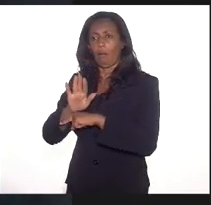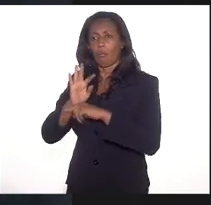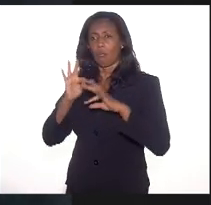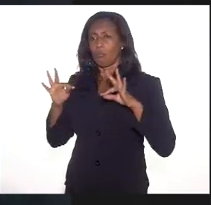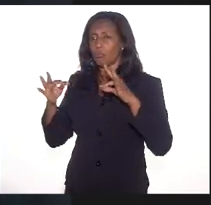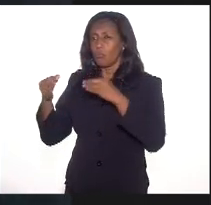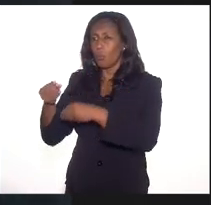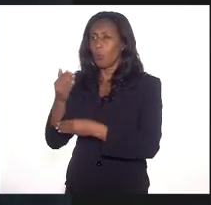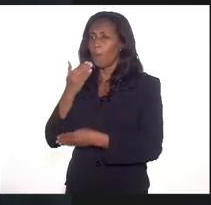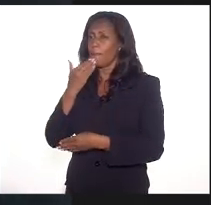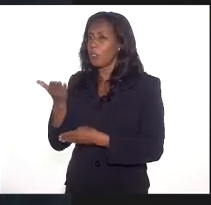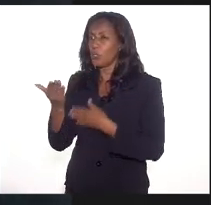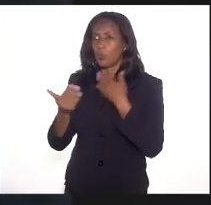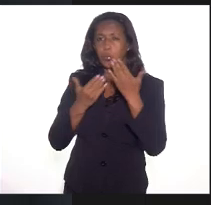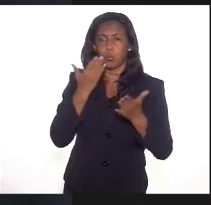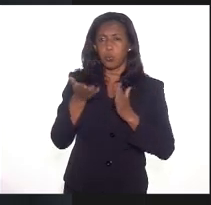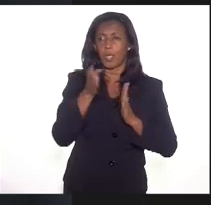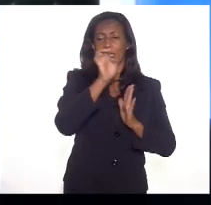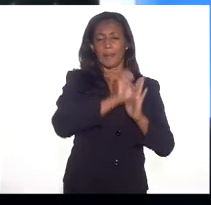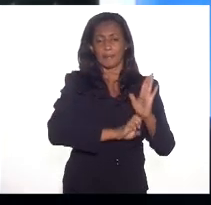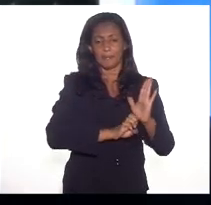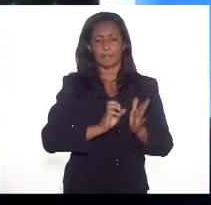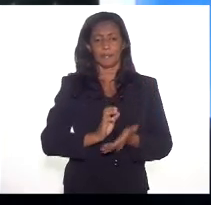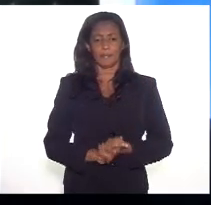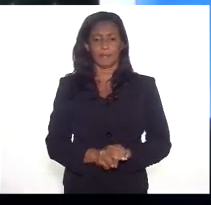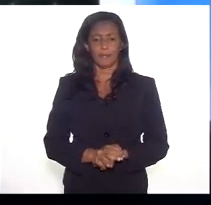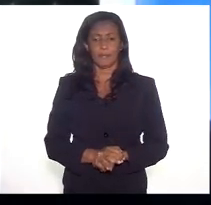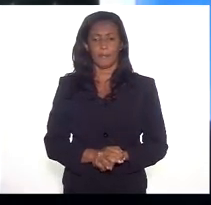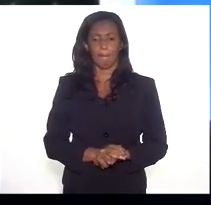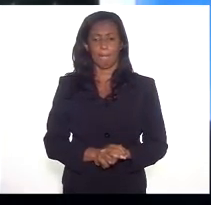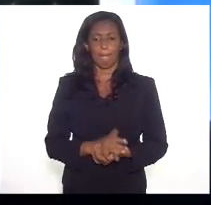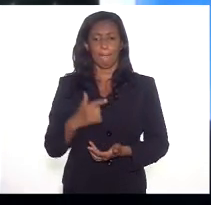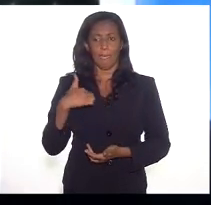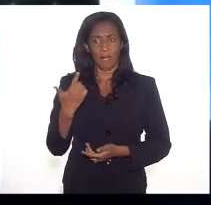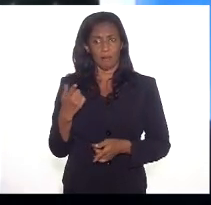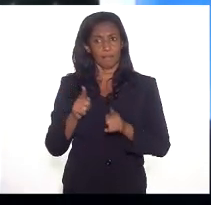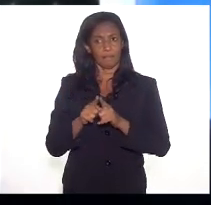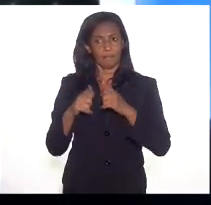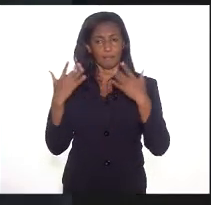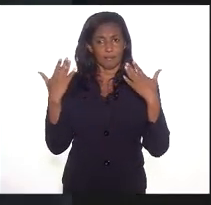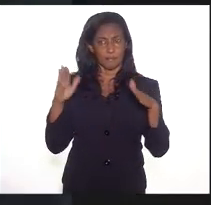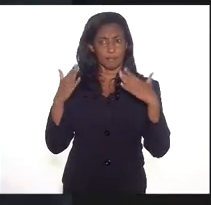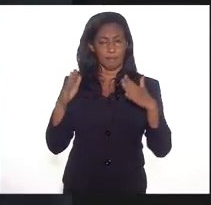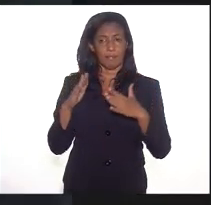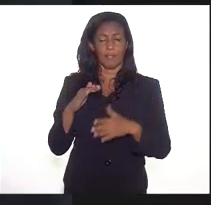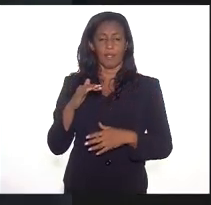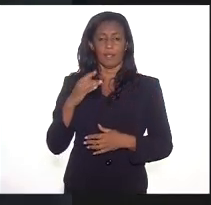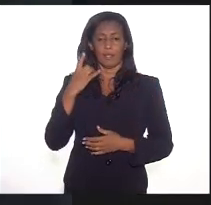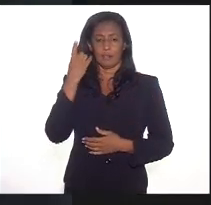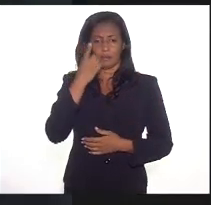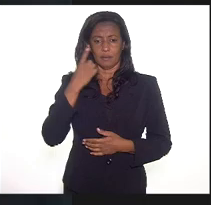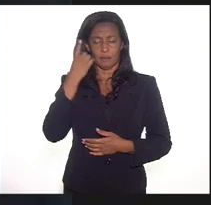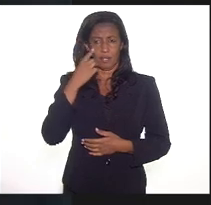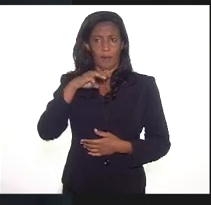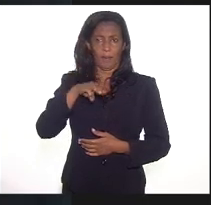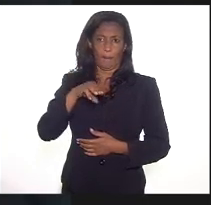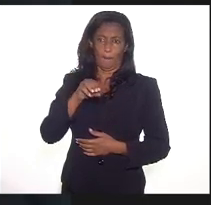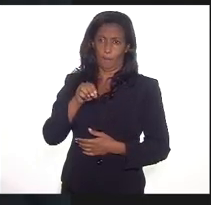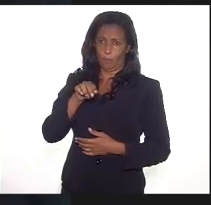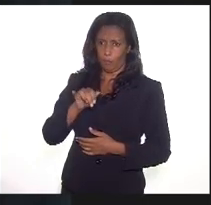as solicitações, emendas. Eu quero, inclusive, parabenizar a deputada